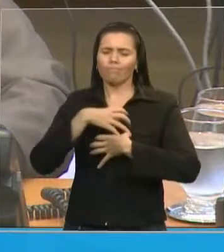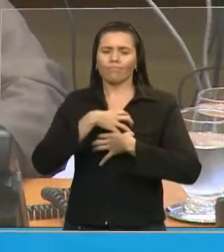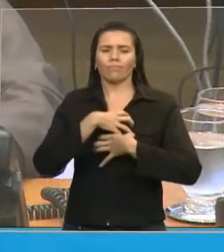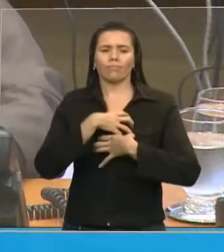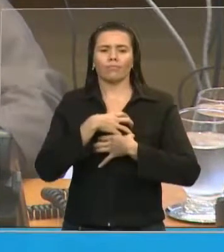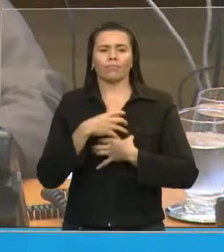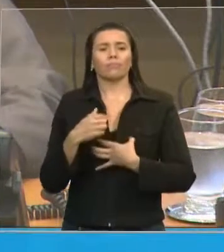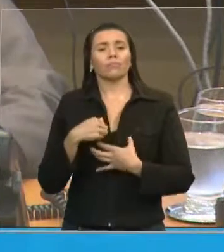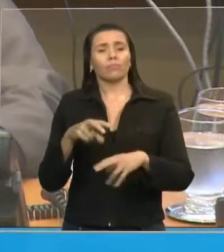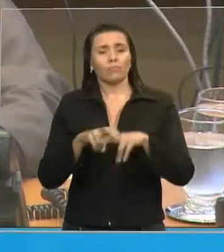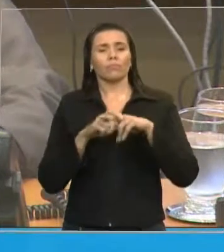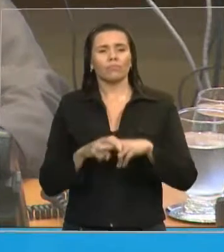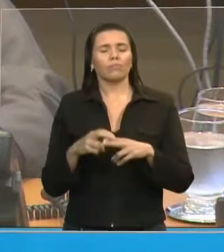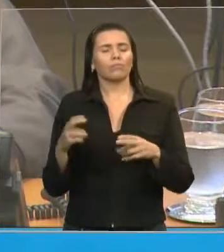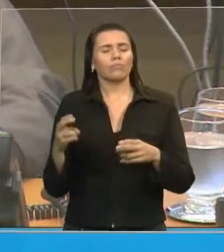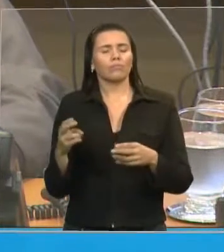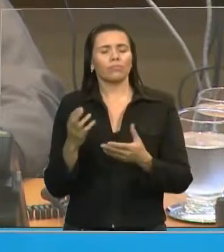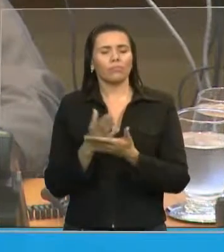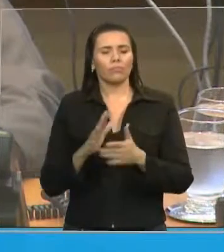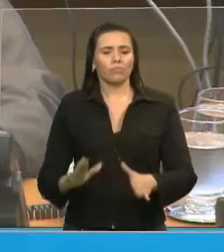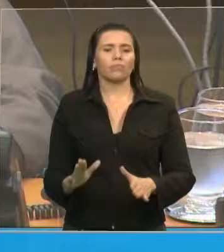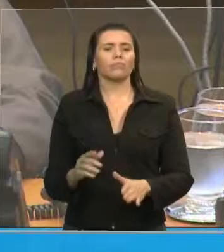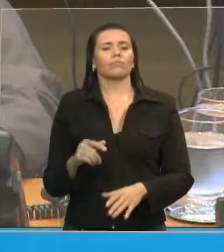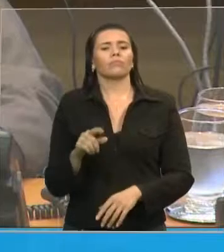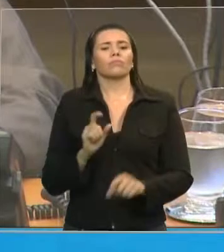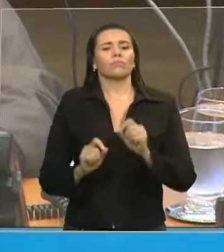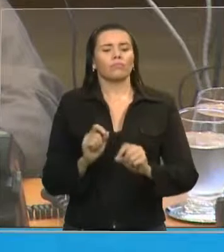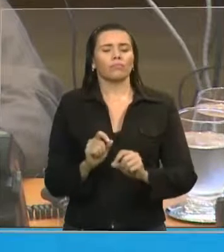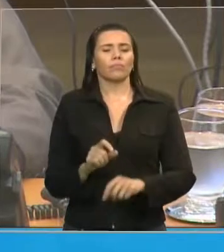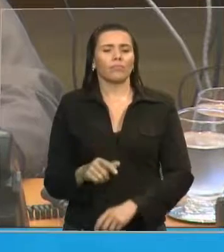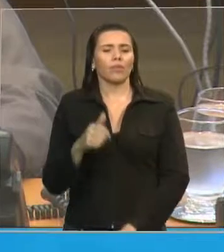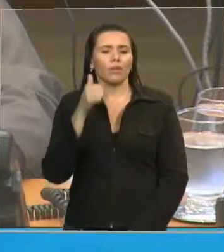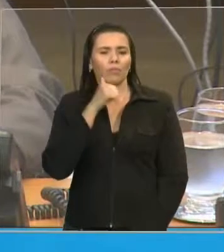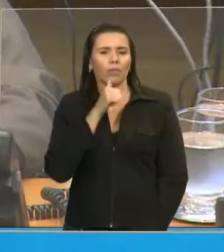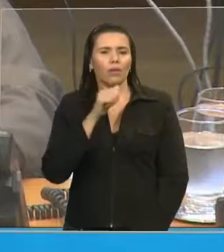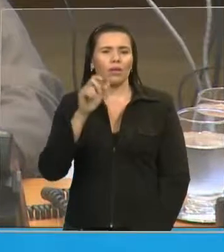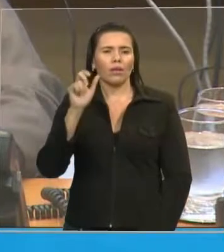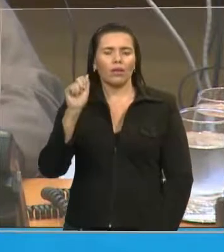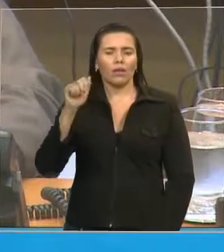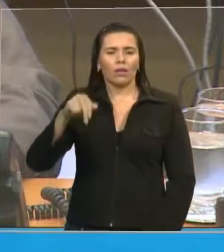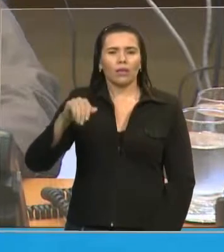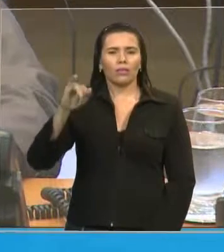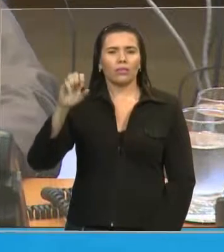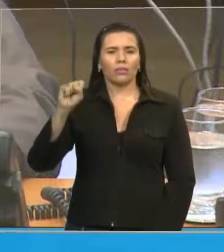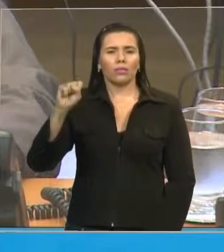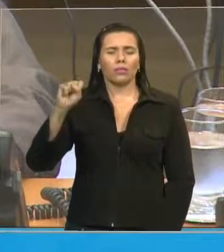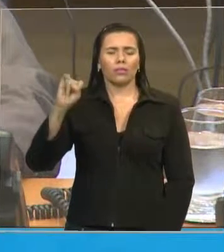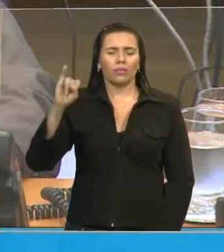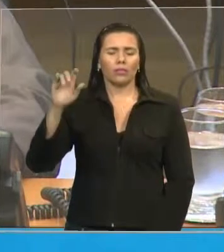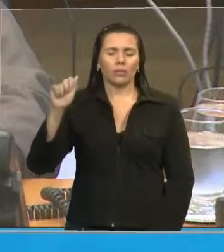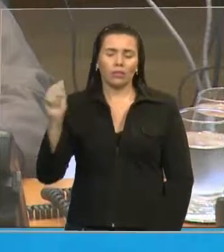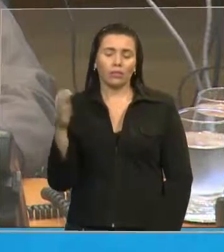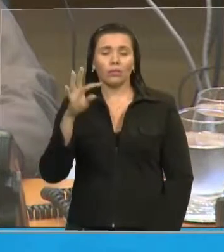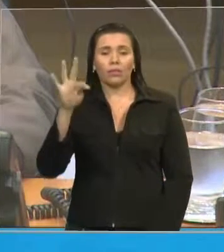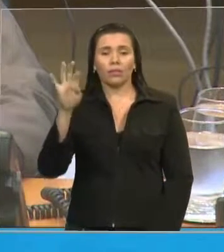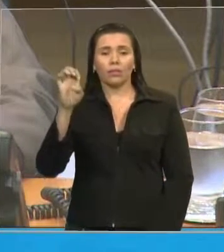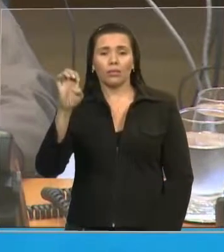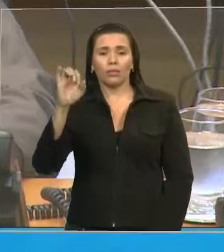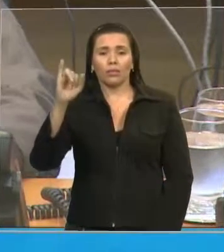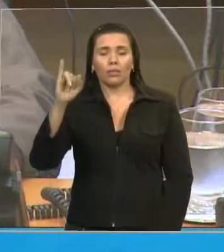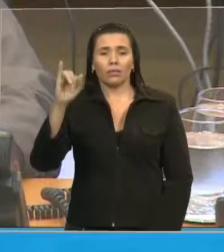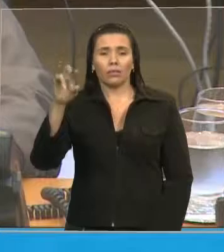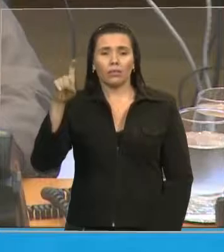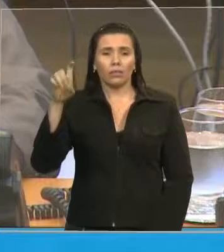Encerro minhas palavras citando o ilustre educador Anísio Teixeira, que a muitos tem inspirado pela sua